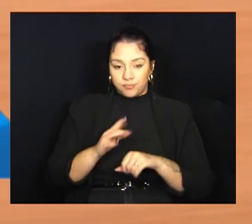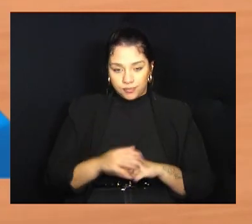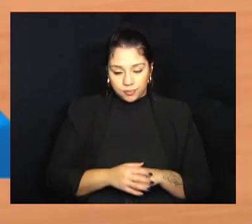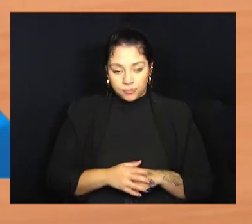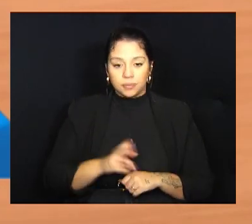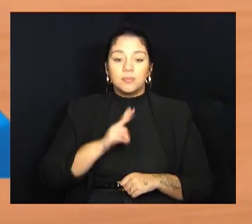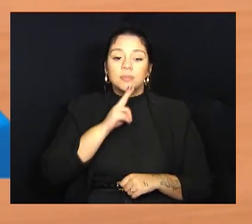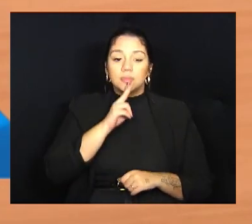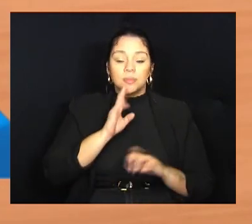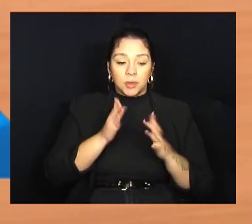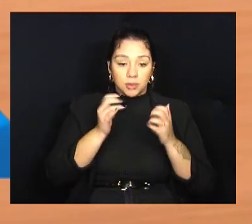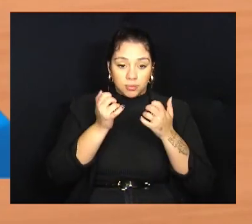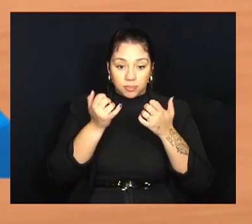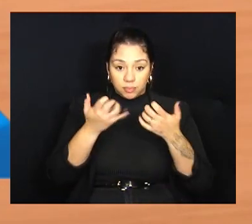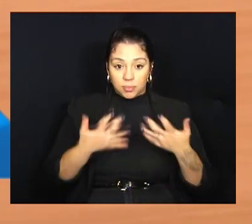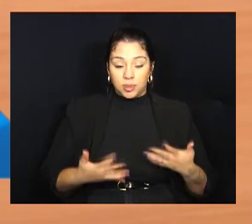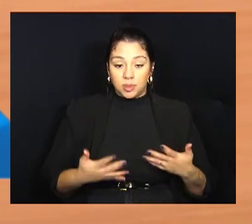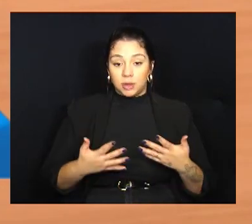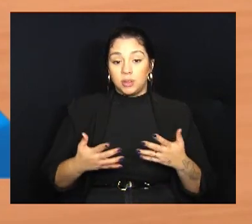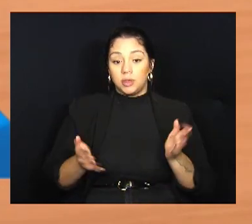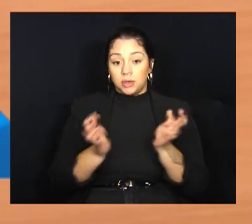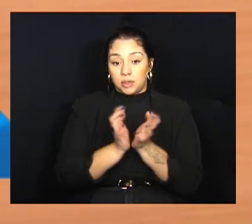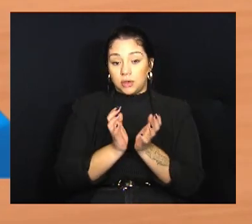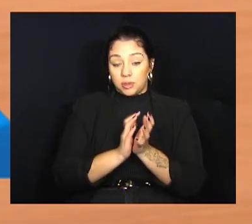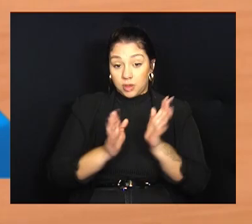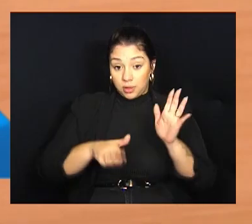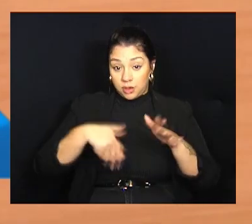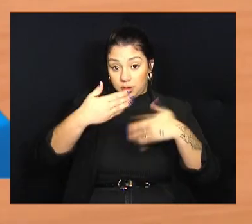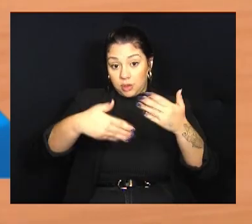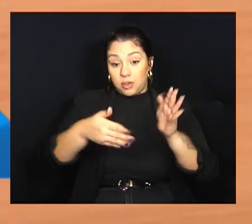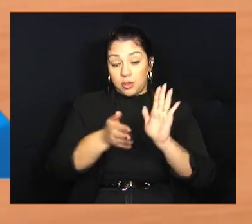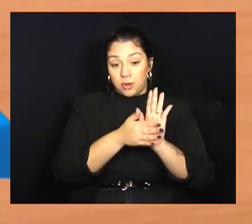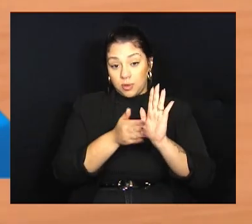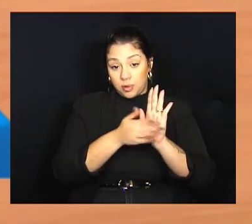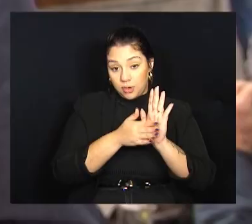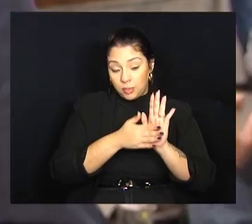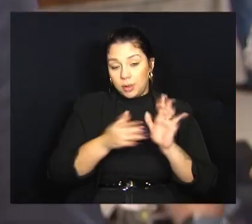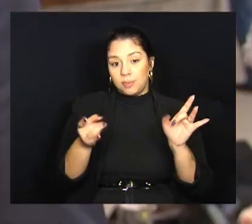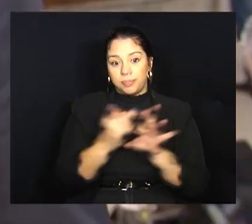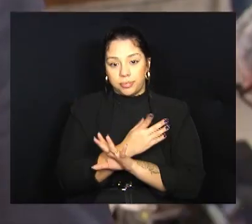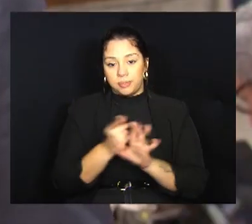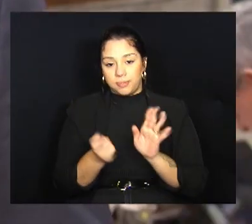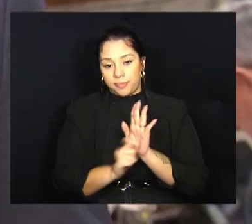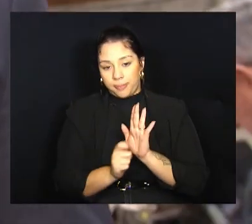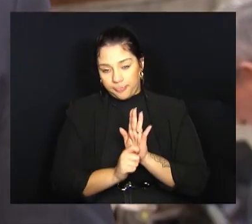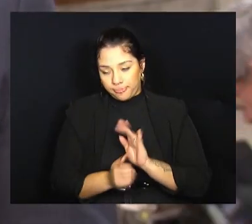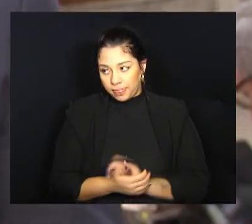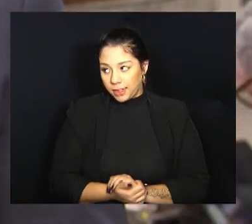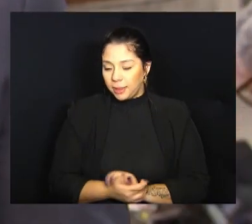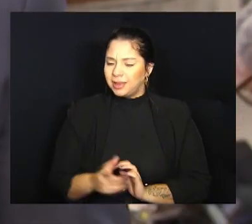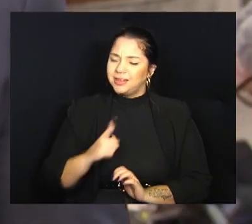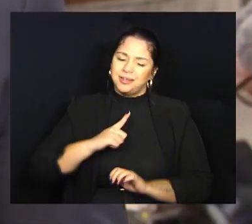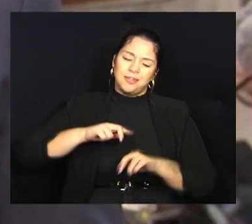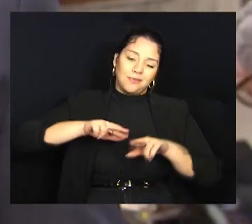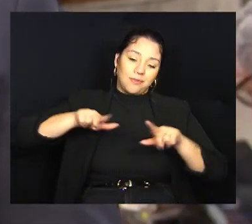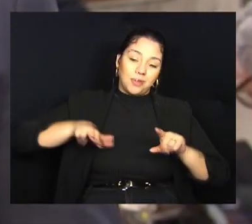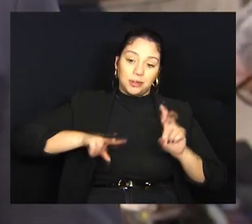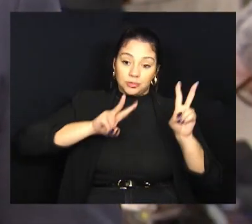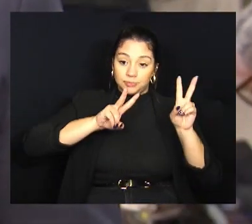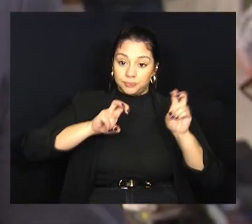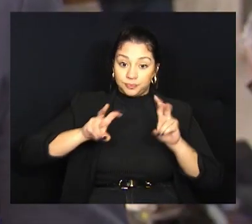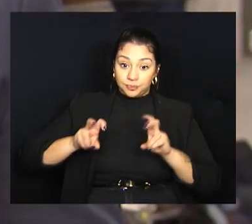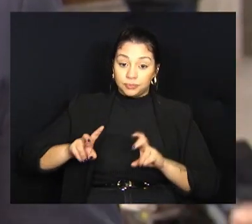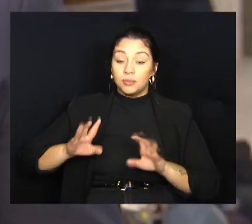a comissão vai trabalhar pelo avanço das propostas para combater as drogas. Nós temos vários assuntos que nós